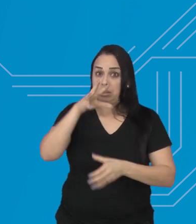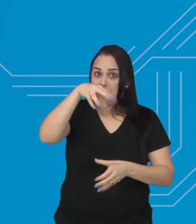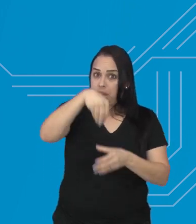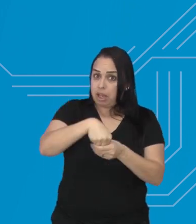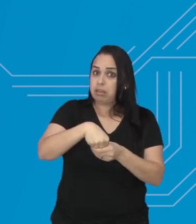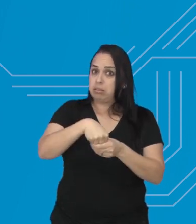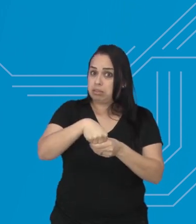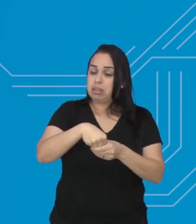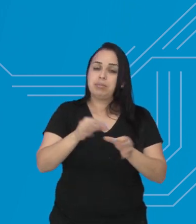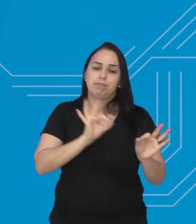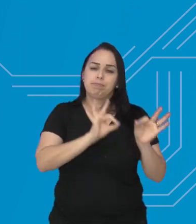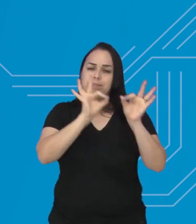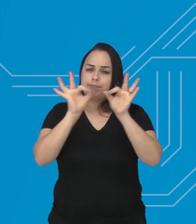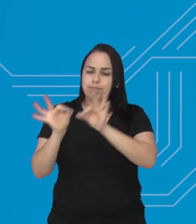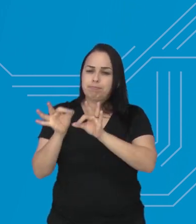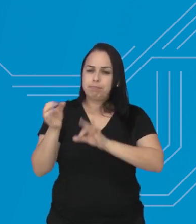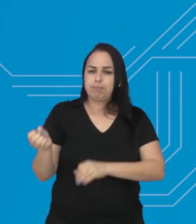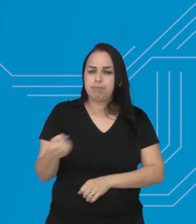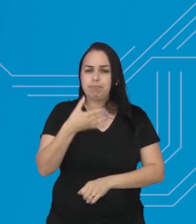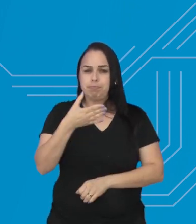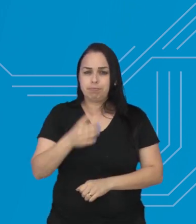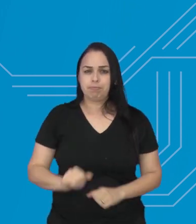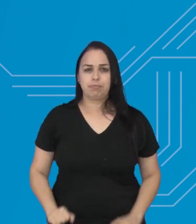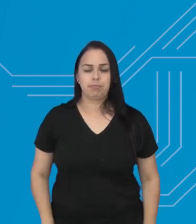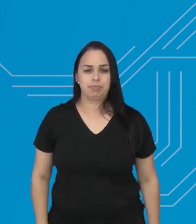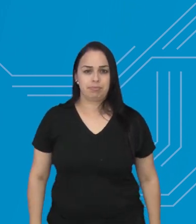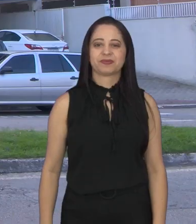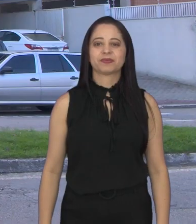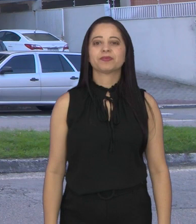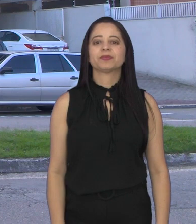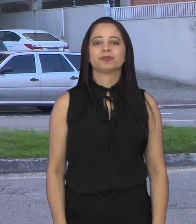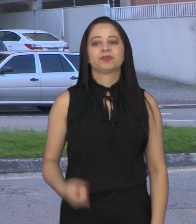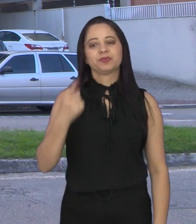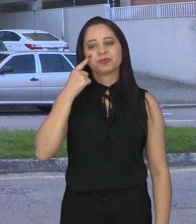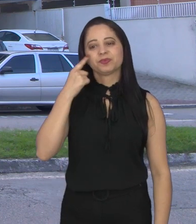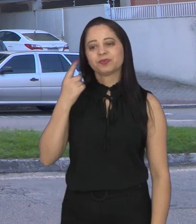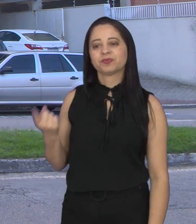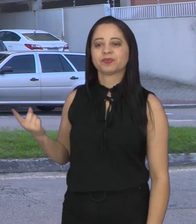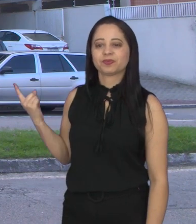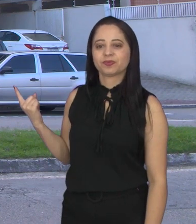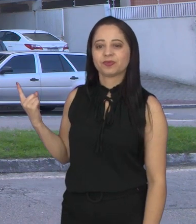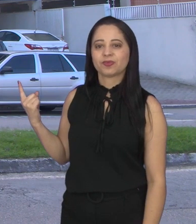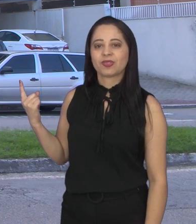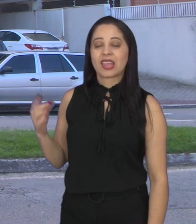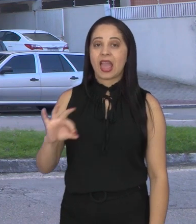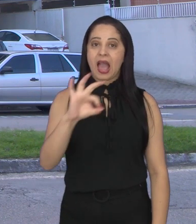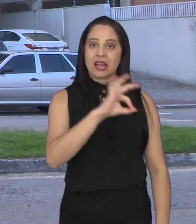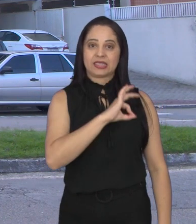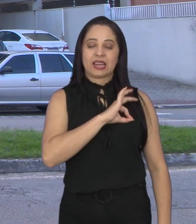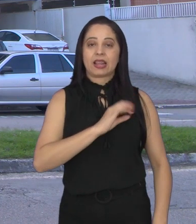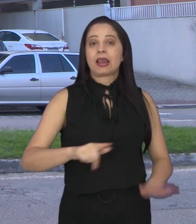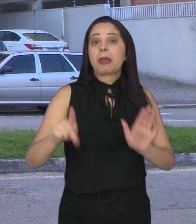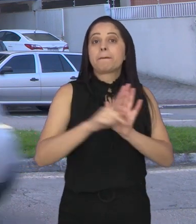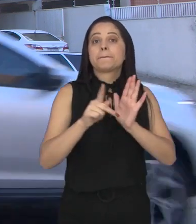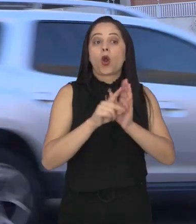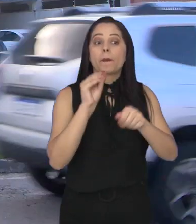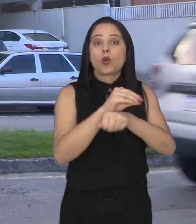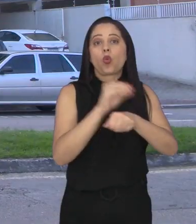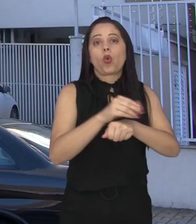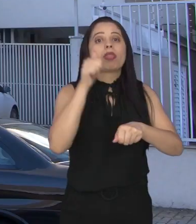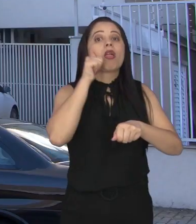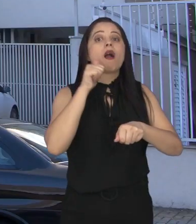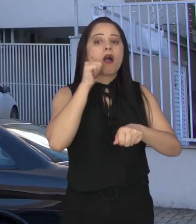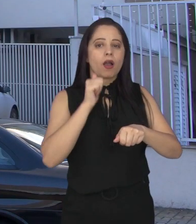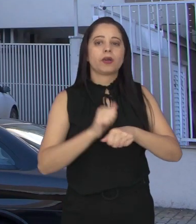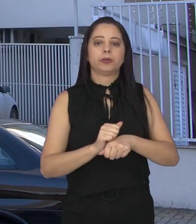no mesmo local. Confira essa novidade na reportagem. Essa é a Delegacia de Defesa da Mulher de São José dos